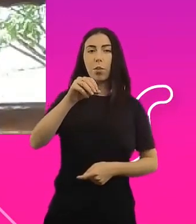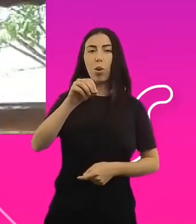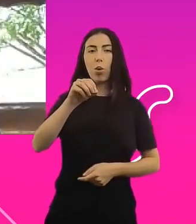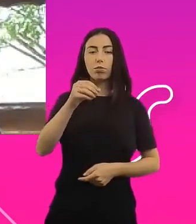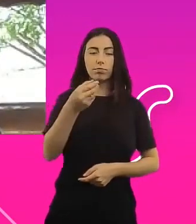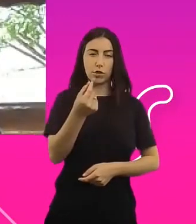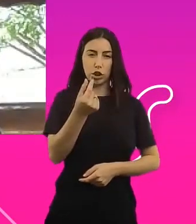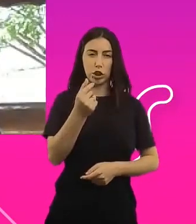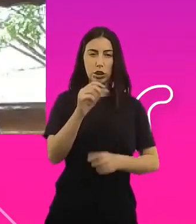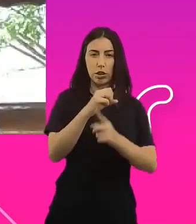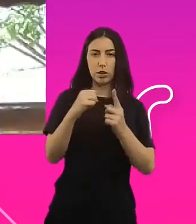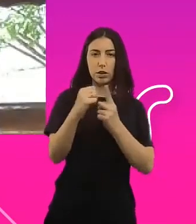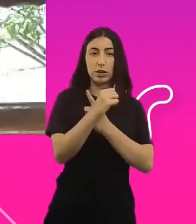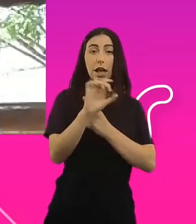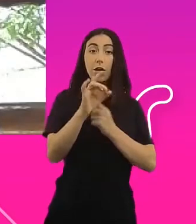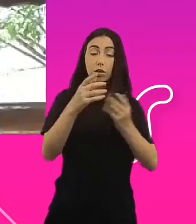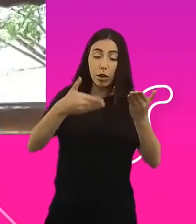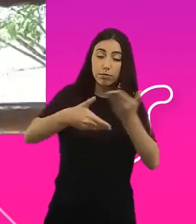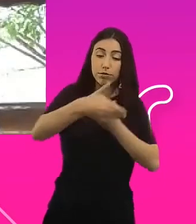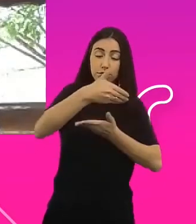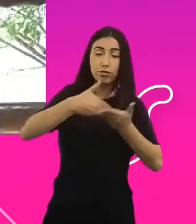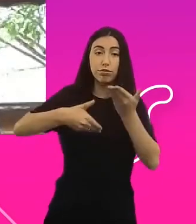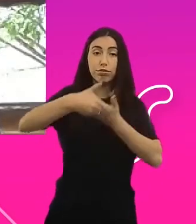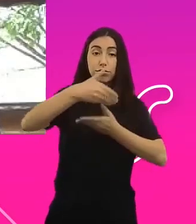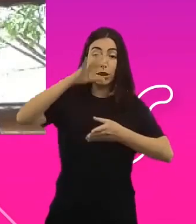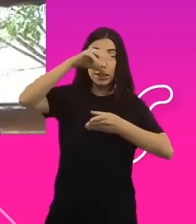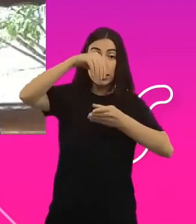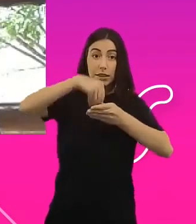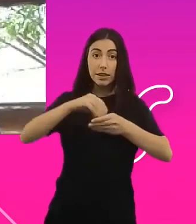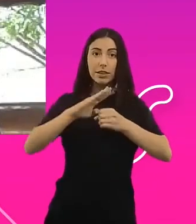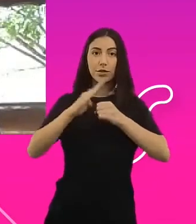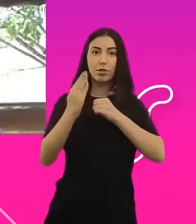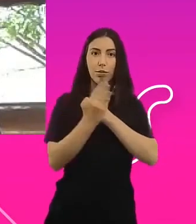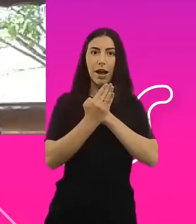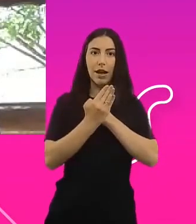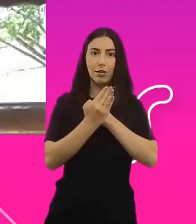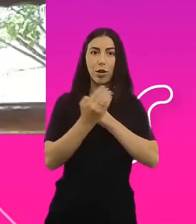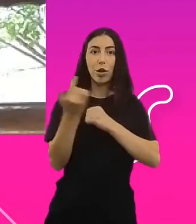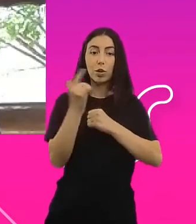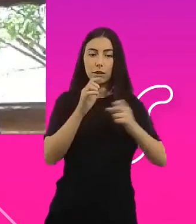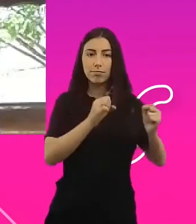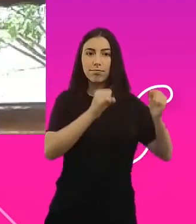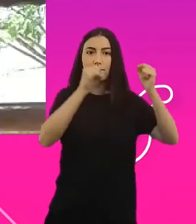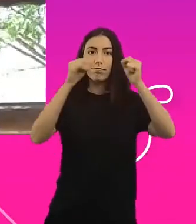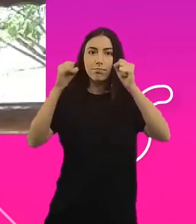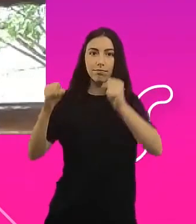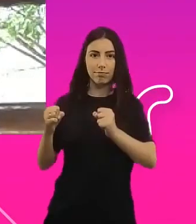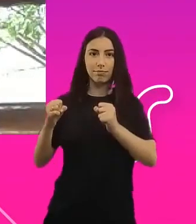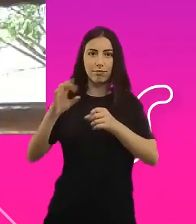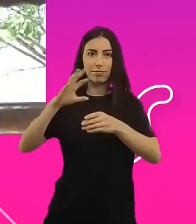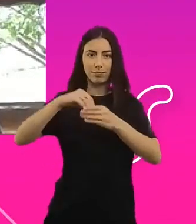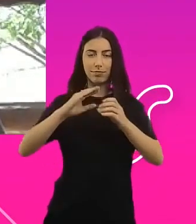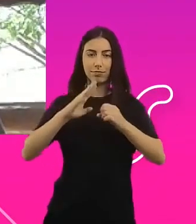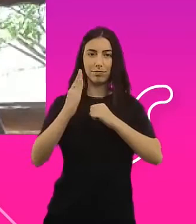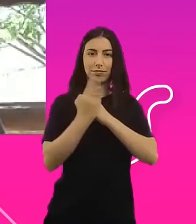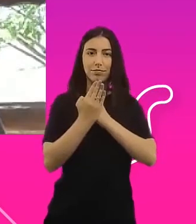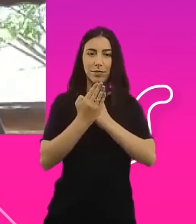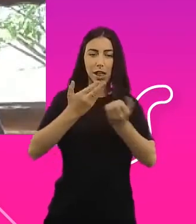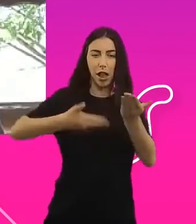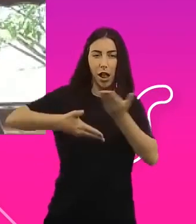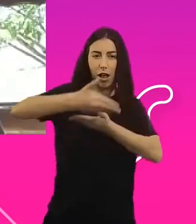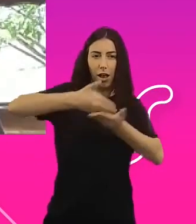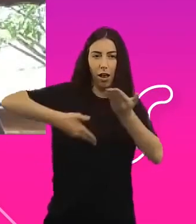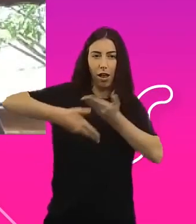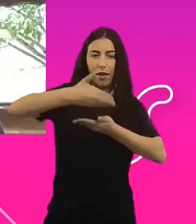E fortaleça aqueles comércios. Então a gente tem feito algumas pesquisas, né? Até com relação a trazendo dados para a